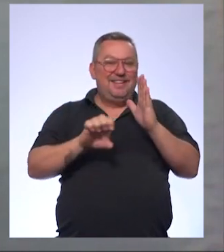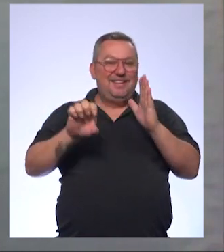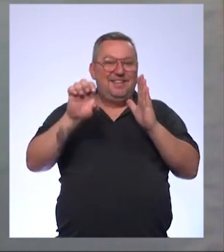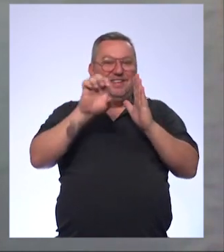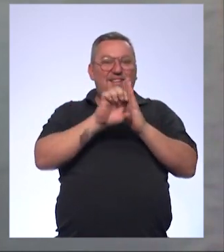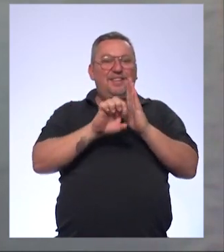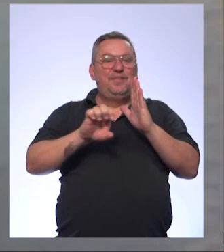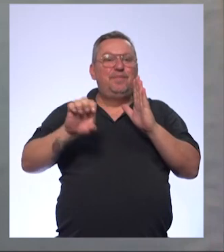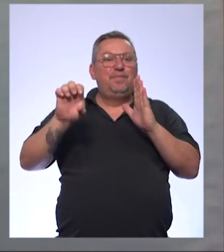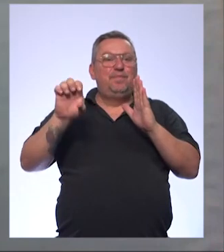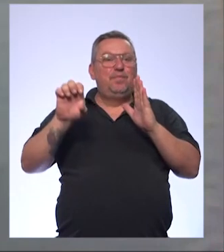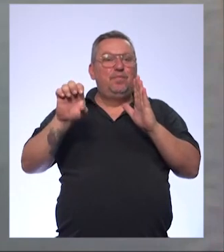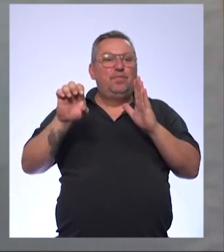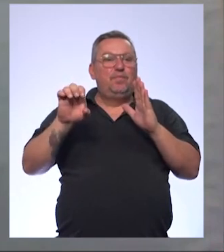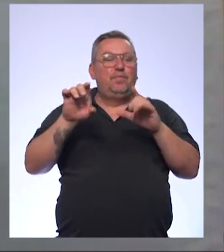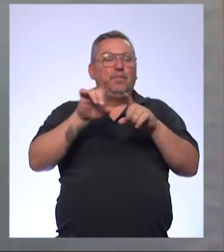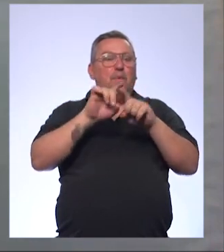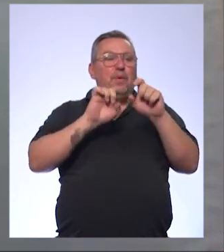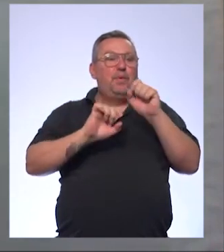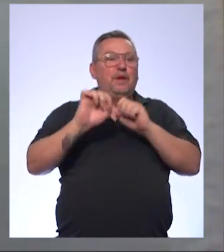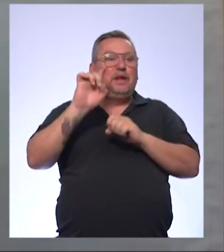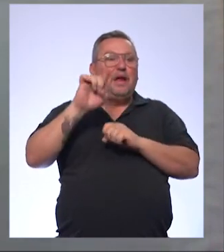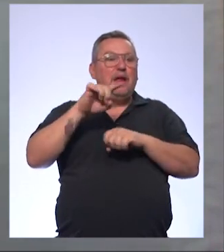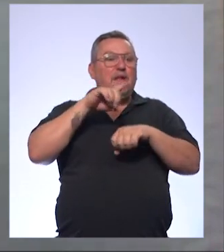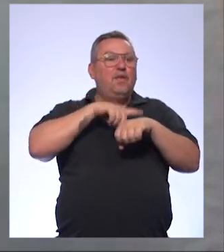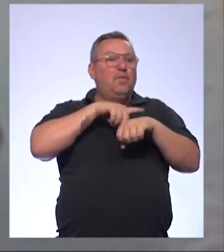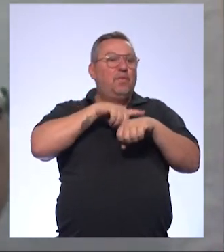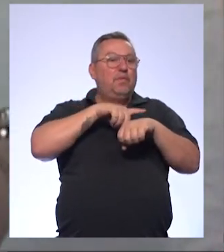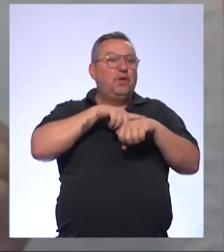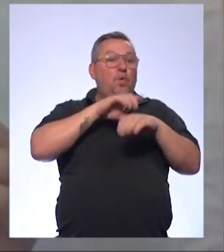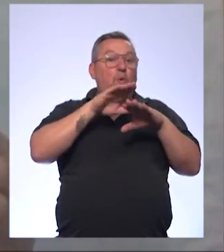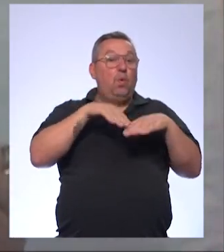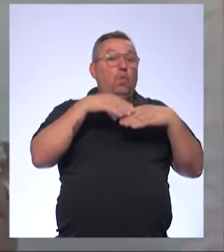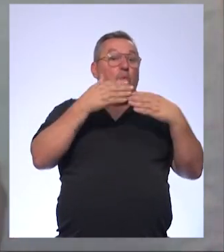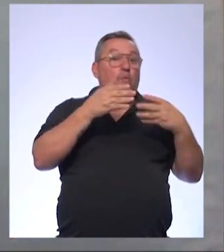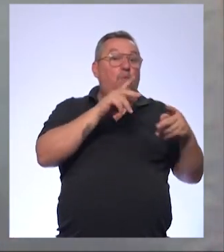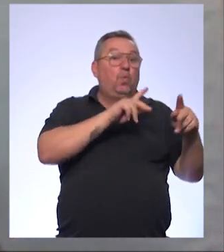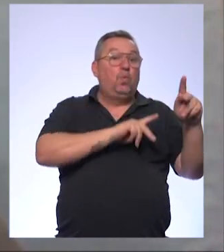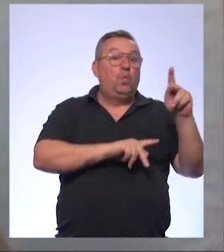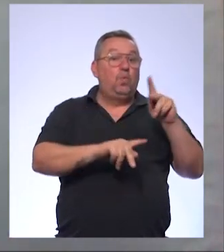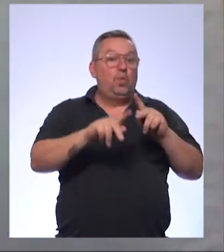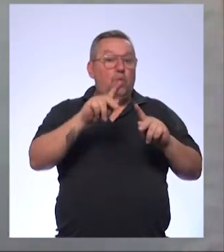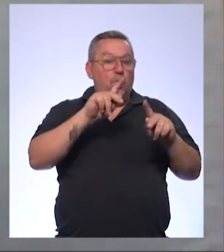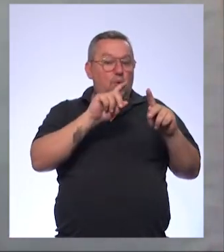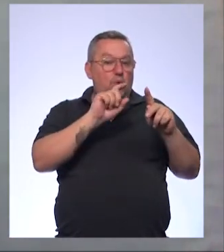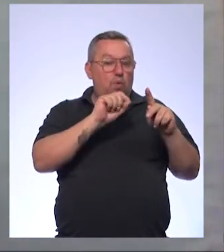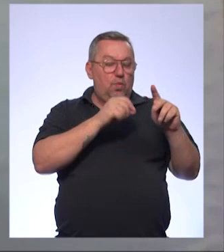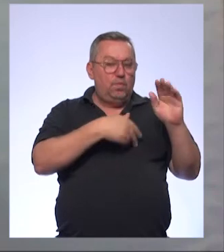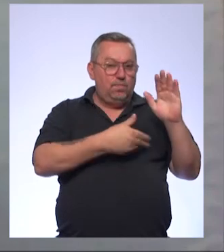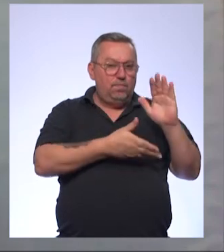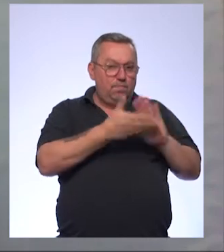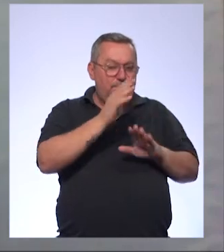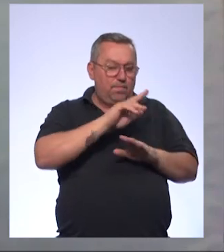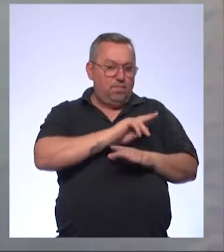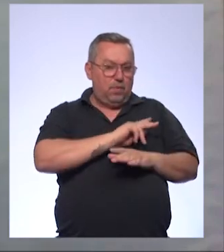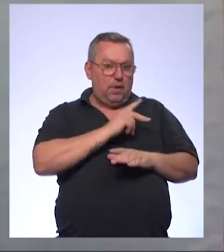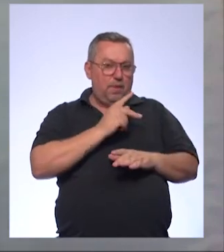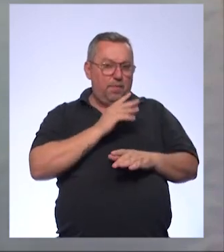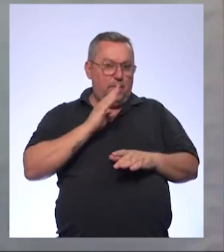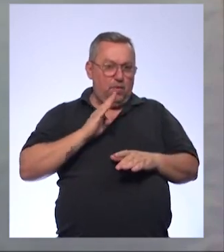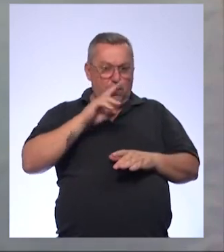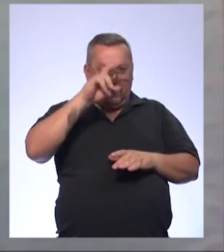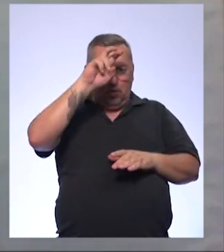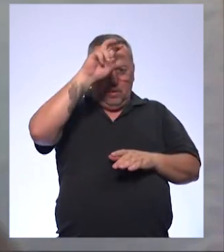que conta o Êxodo, que é exatamente esse momento quando o povo hebreu sai do Egito, porque lá eles